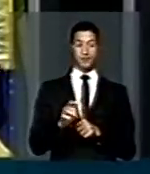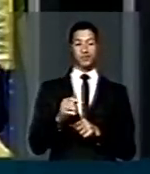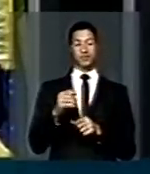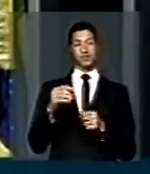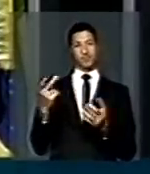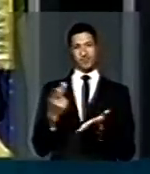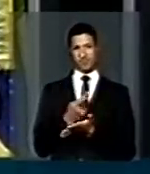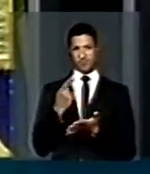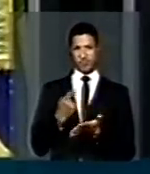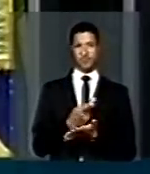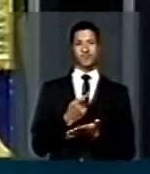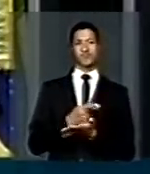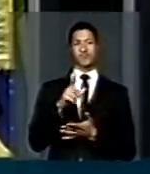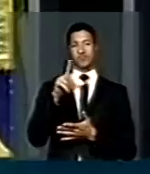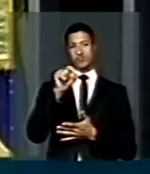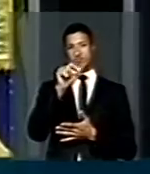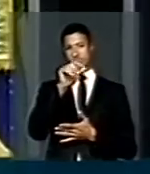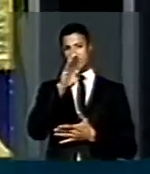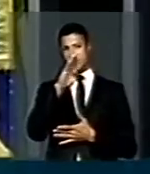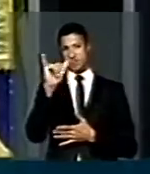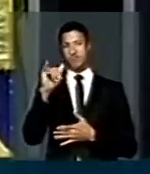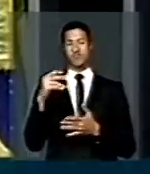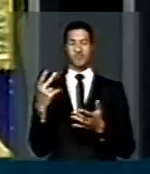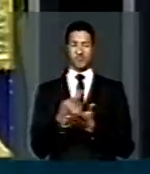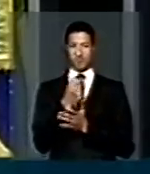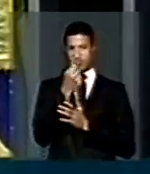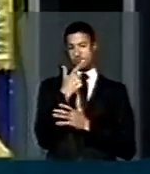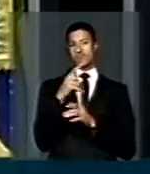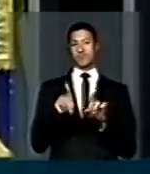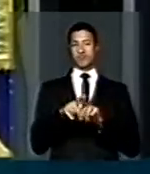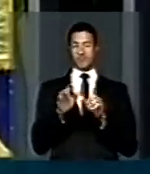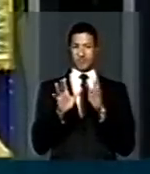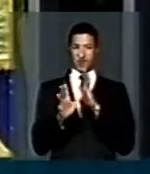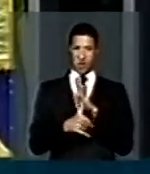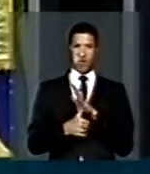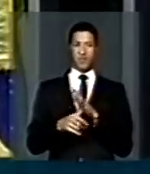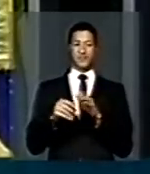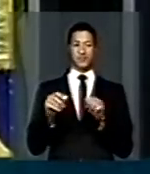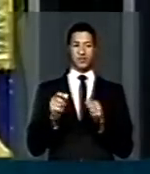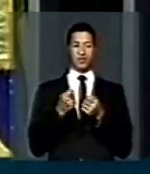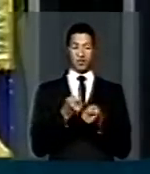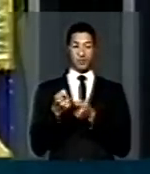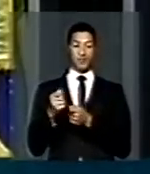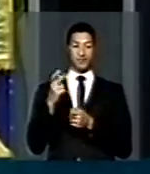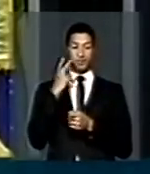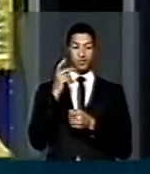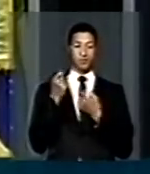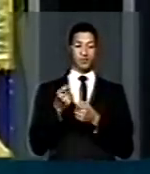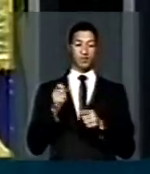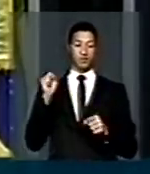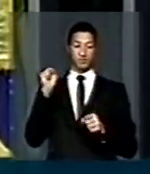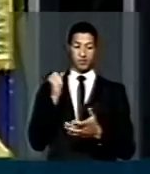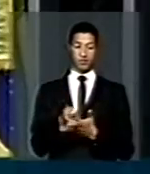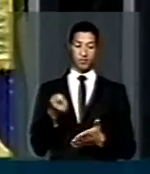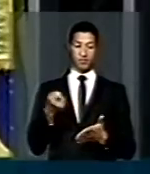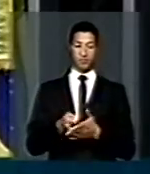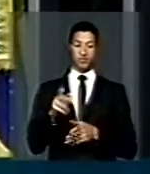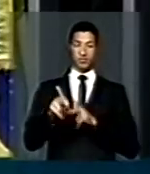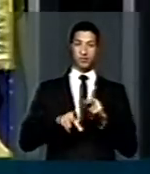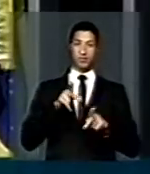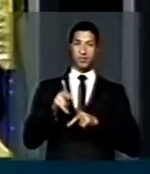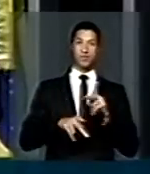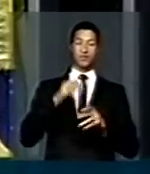asqueroso um Lobby esquisito um Lob deletério que impor ao povo